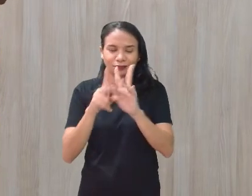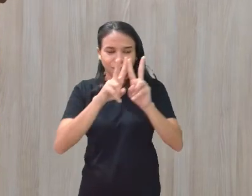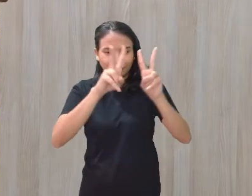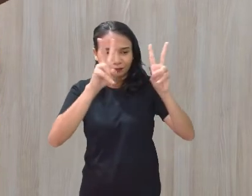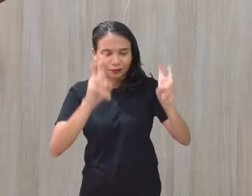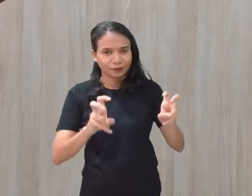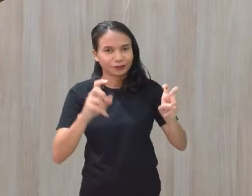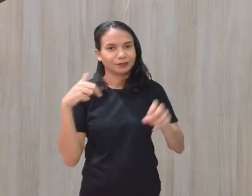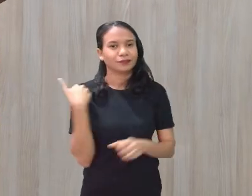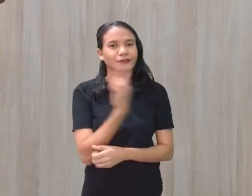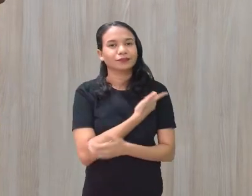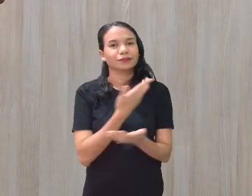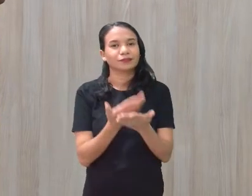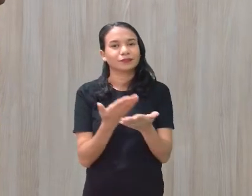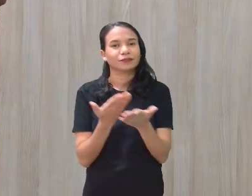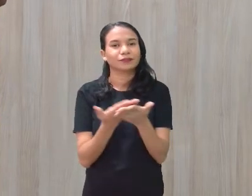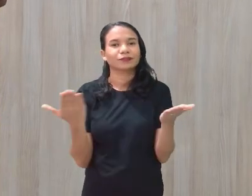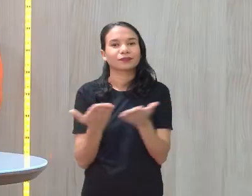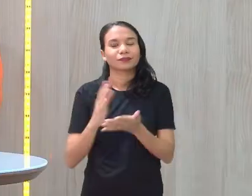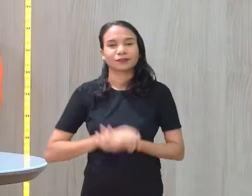referente ao que vimos na aula de hoje.